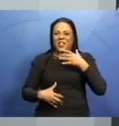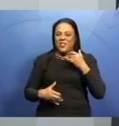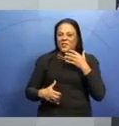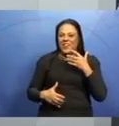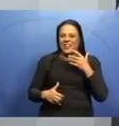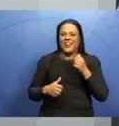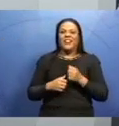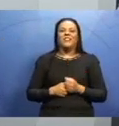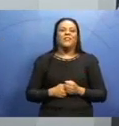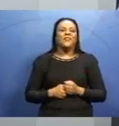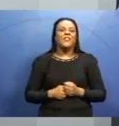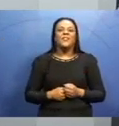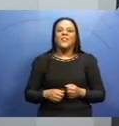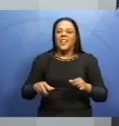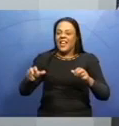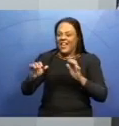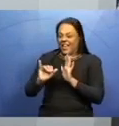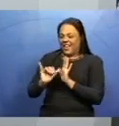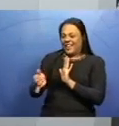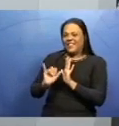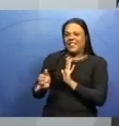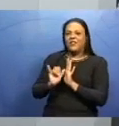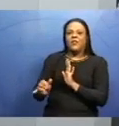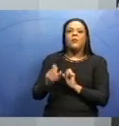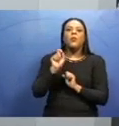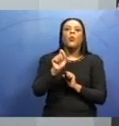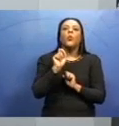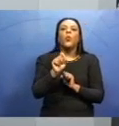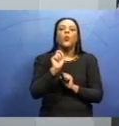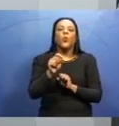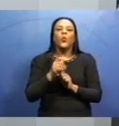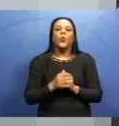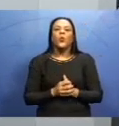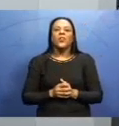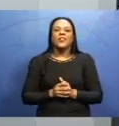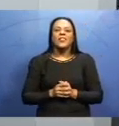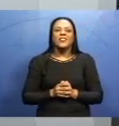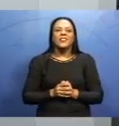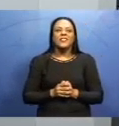Essa fábula trata especialmente da